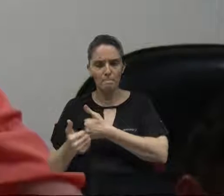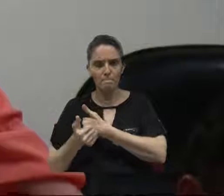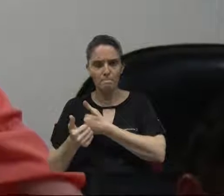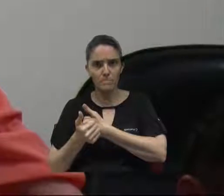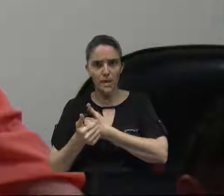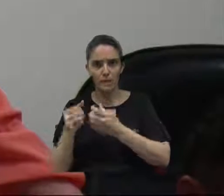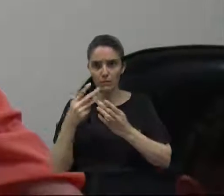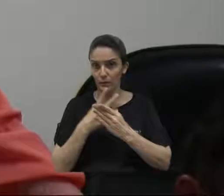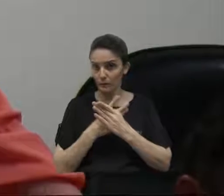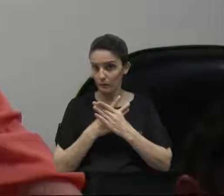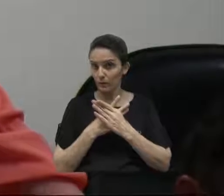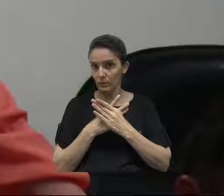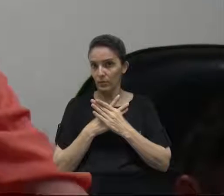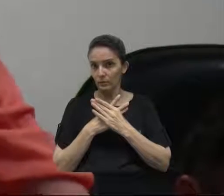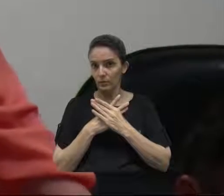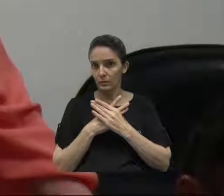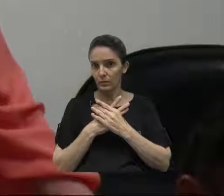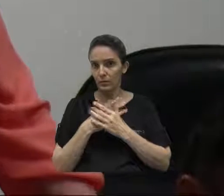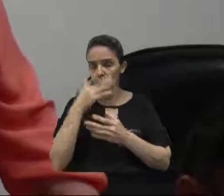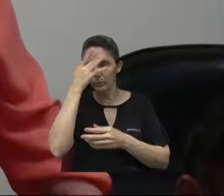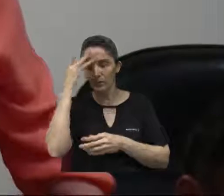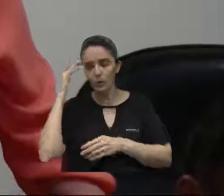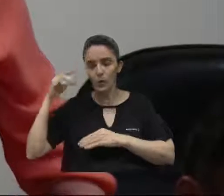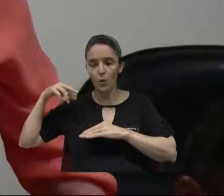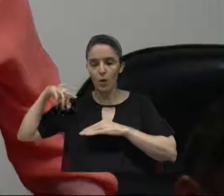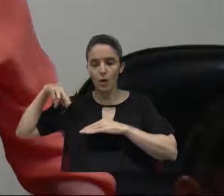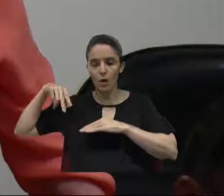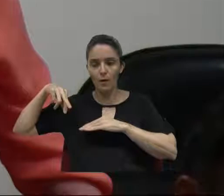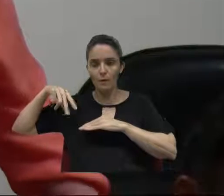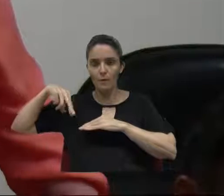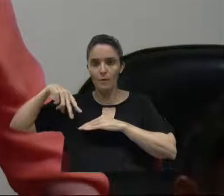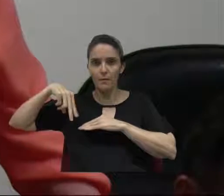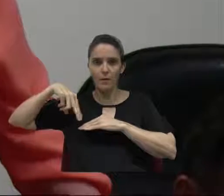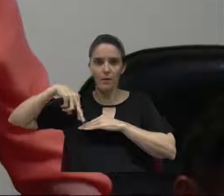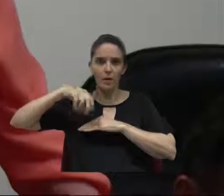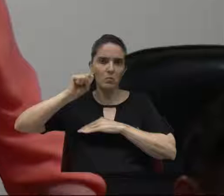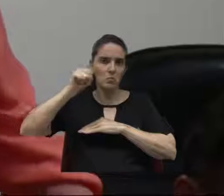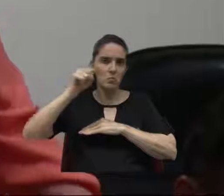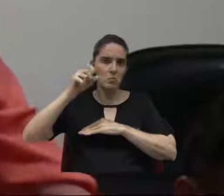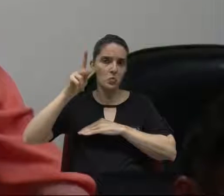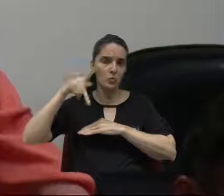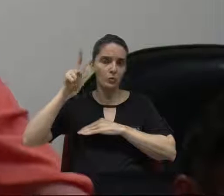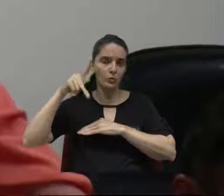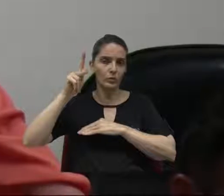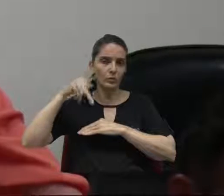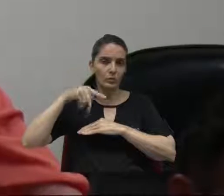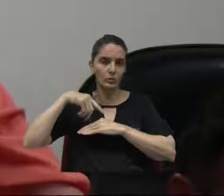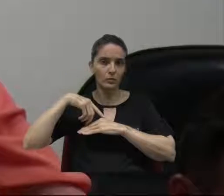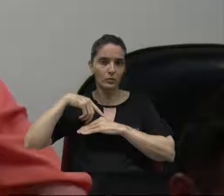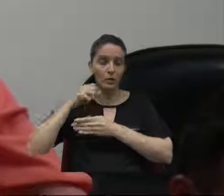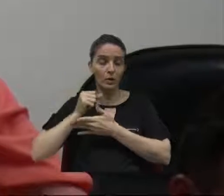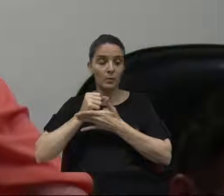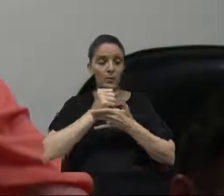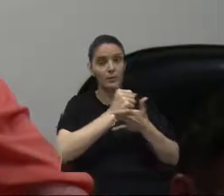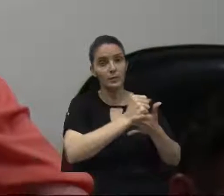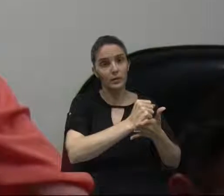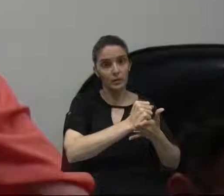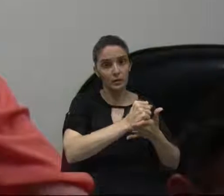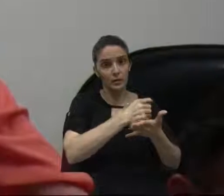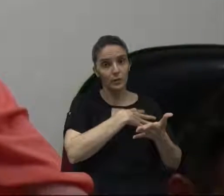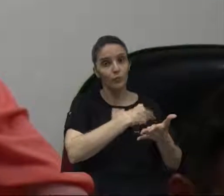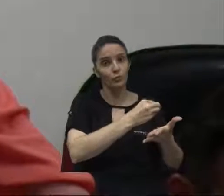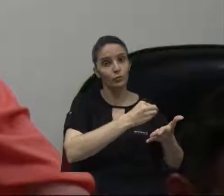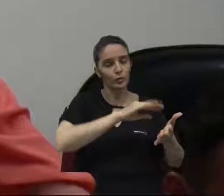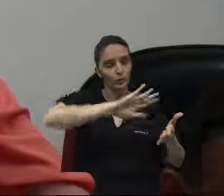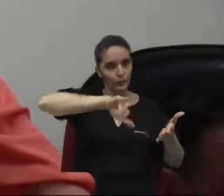Municipal, ela vem a pé, ela anda, acho que 8 quilômetros, a pé, para trazer o filho dela para nadar. Ele